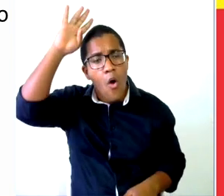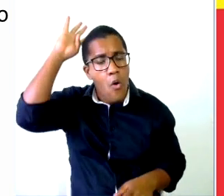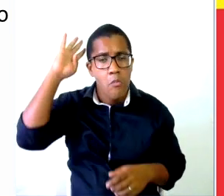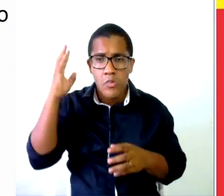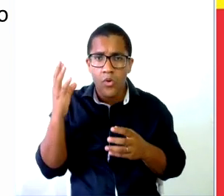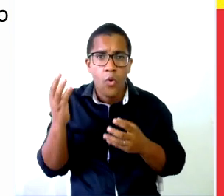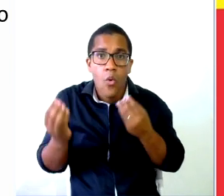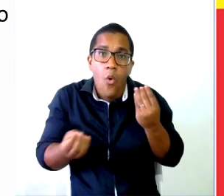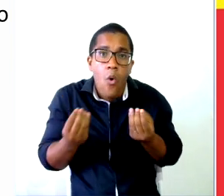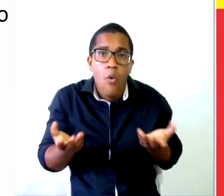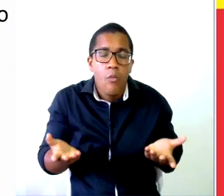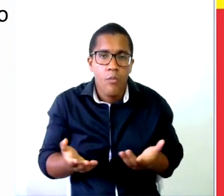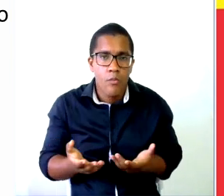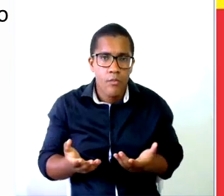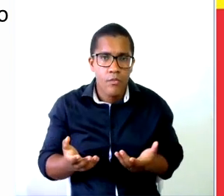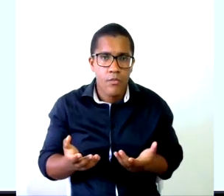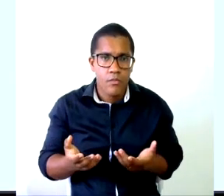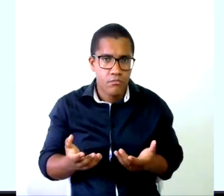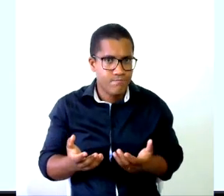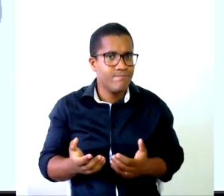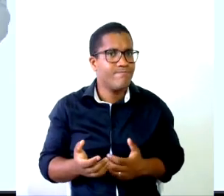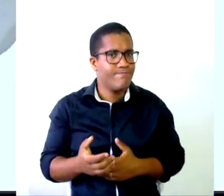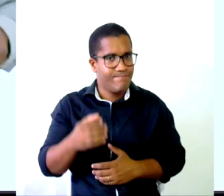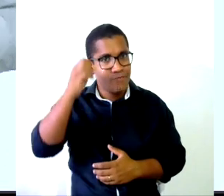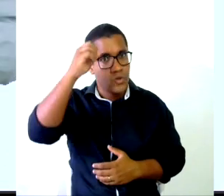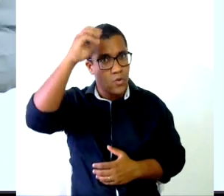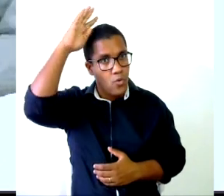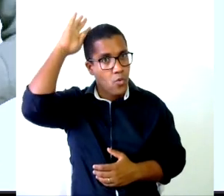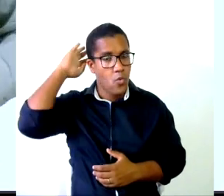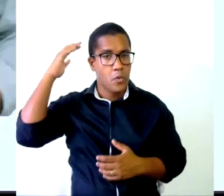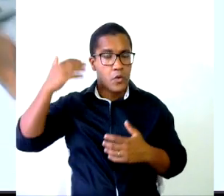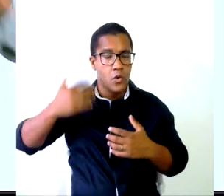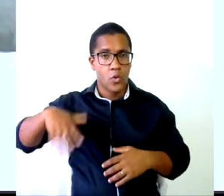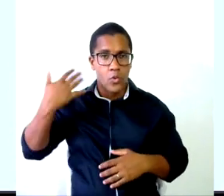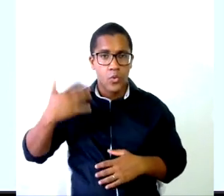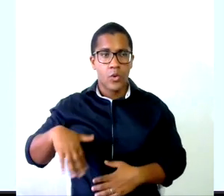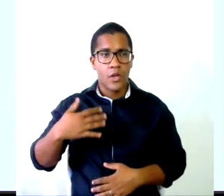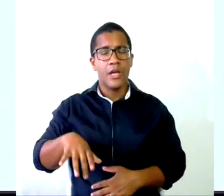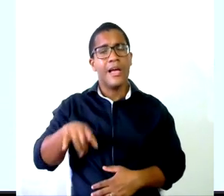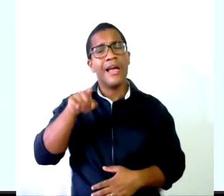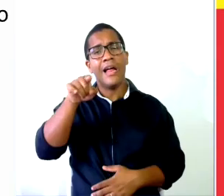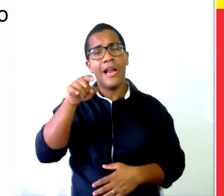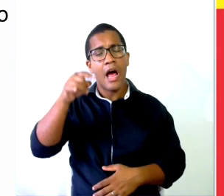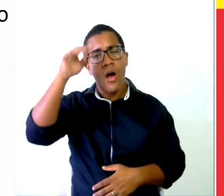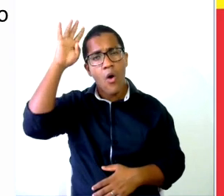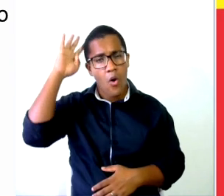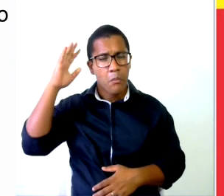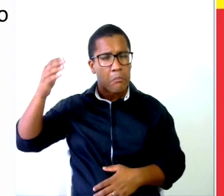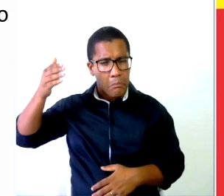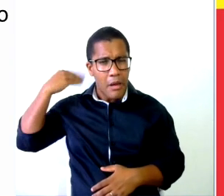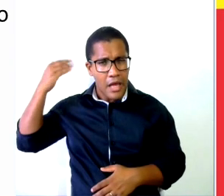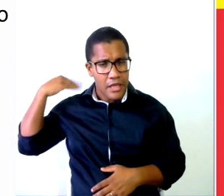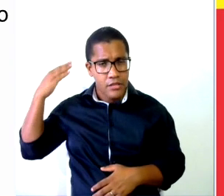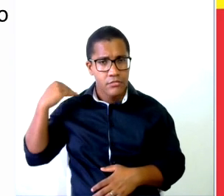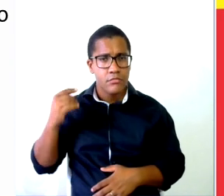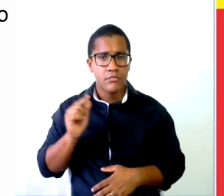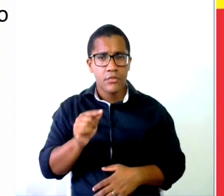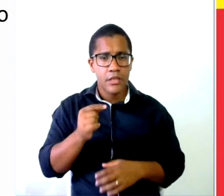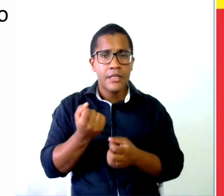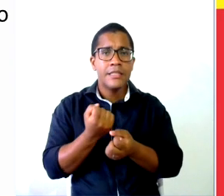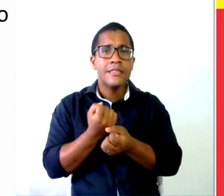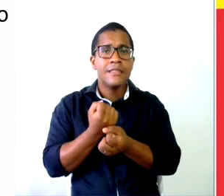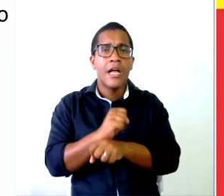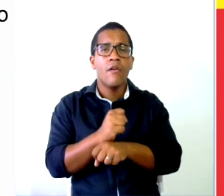aí vem Roma, né? Eita, vem Roma. Então, na Roma antiga,